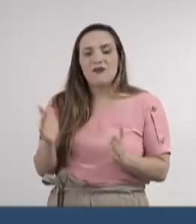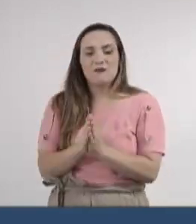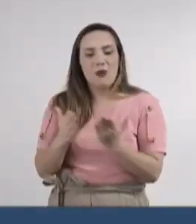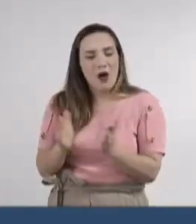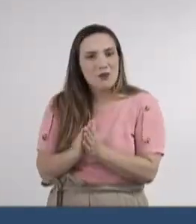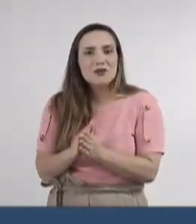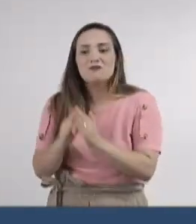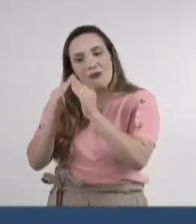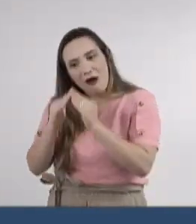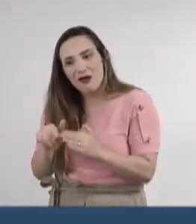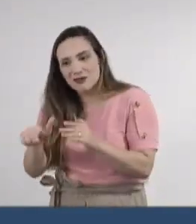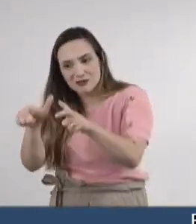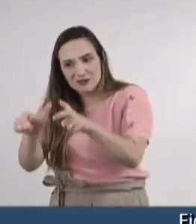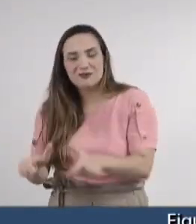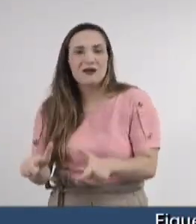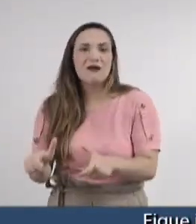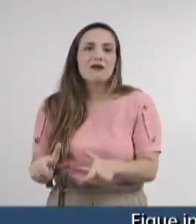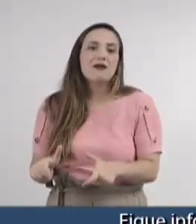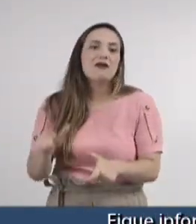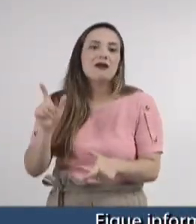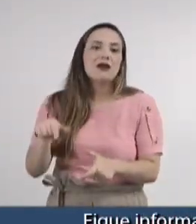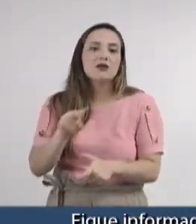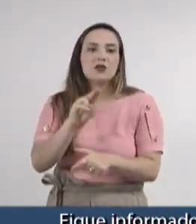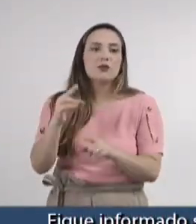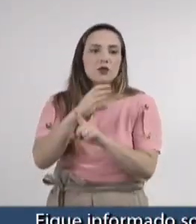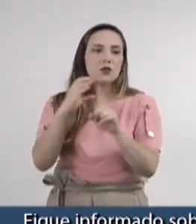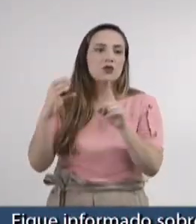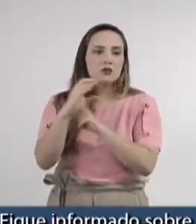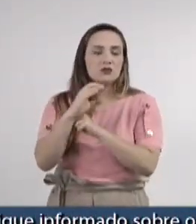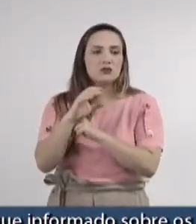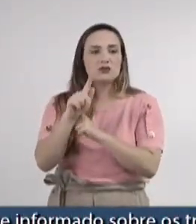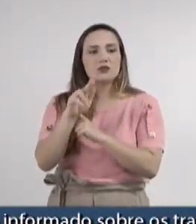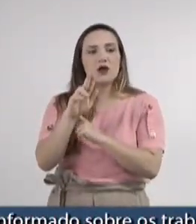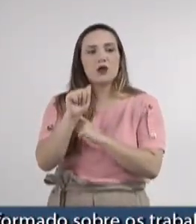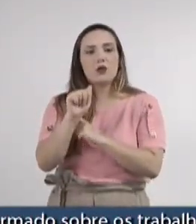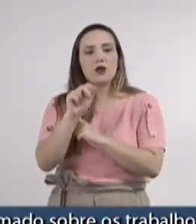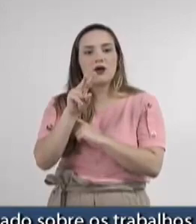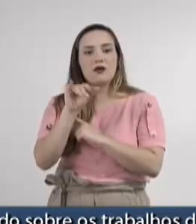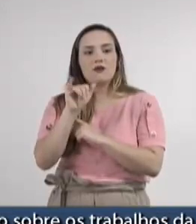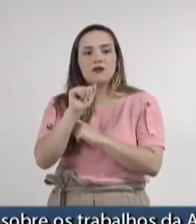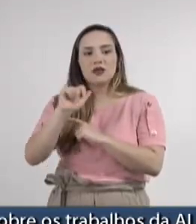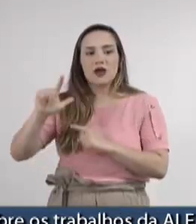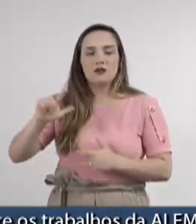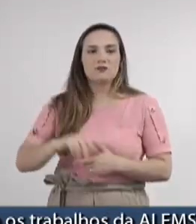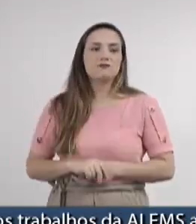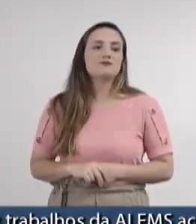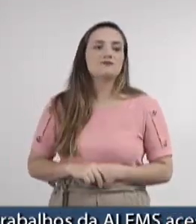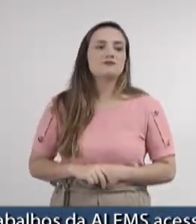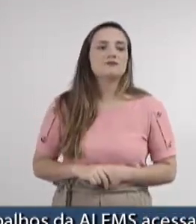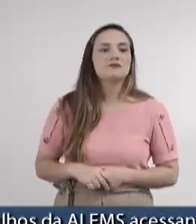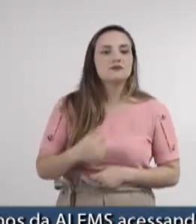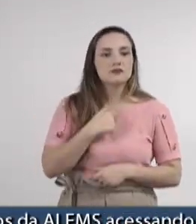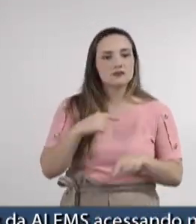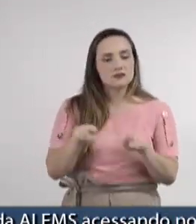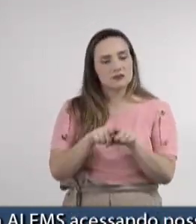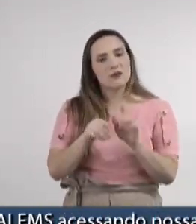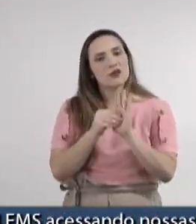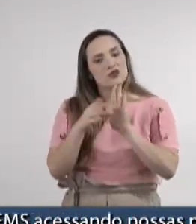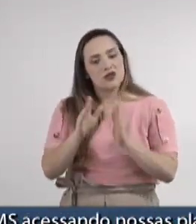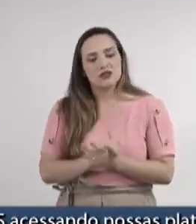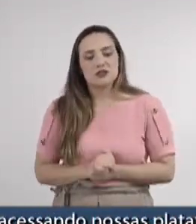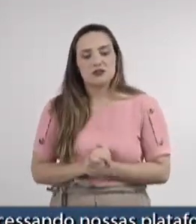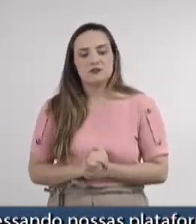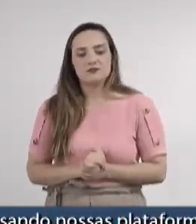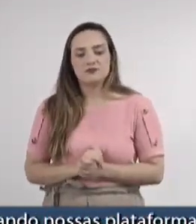de vulnerabilidade e é conhecido como Comunidade Guaviral. Também trago a indicação